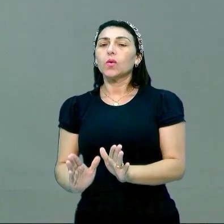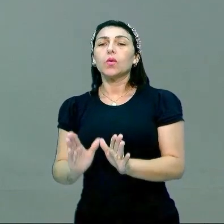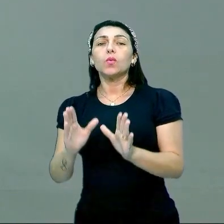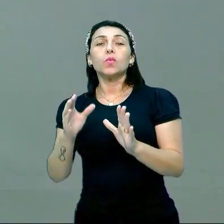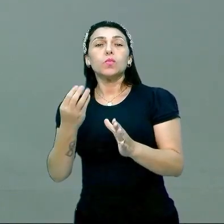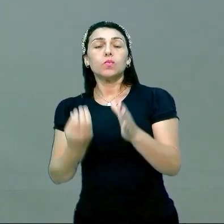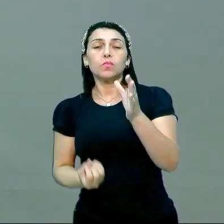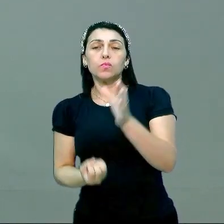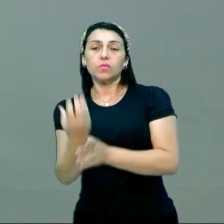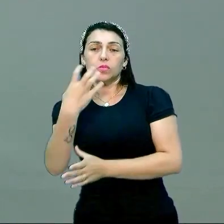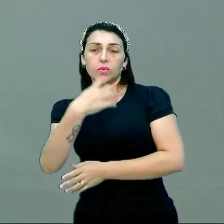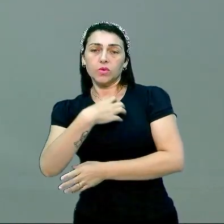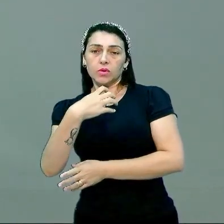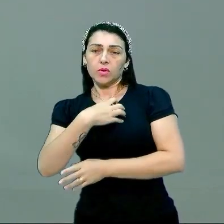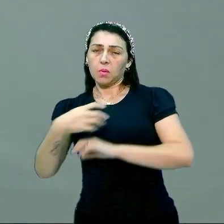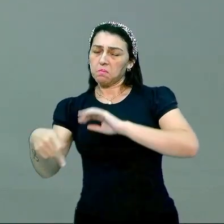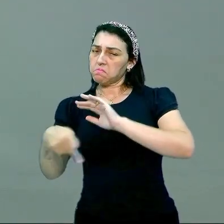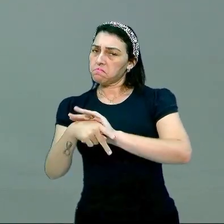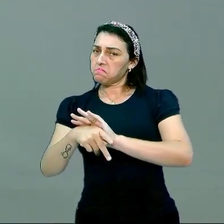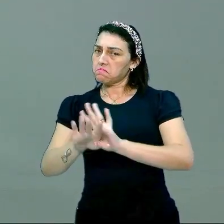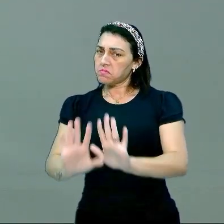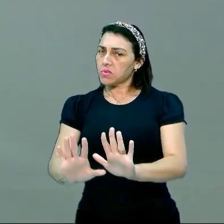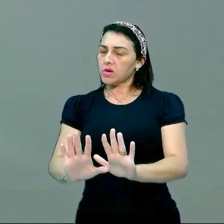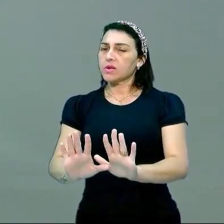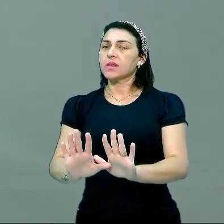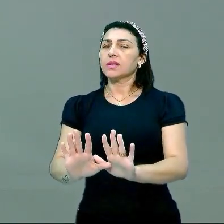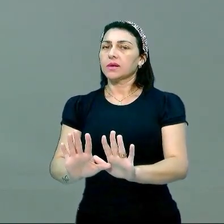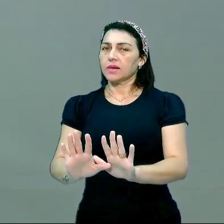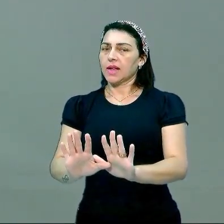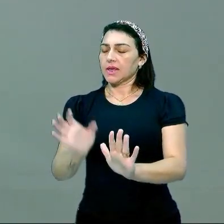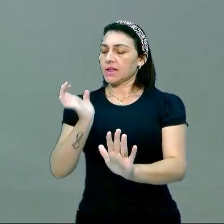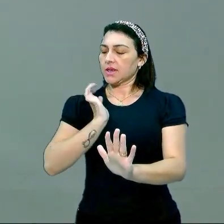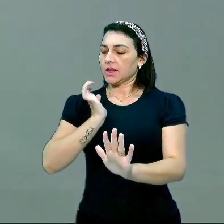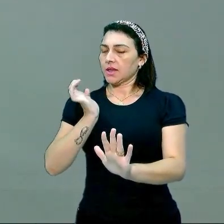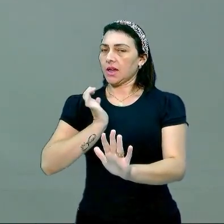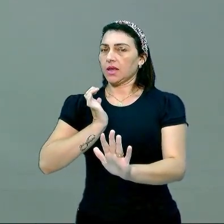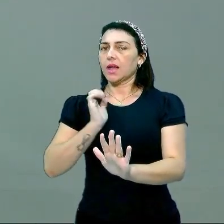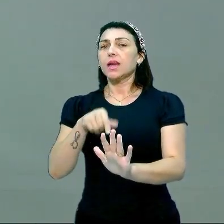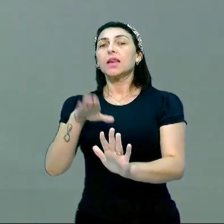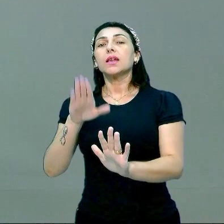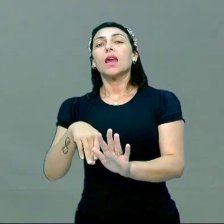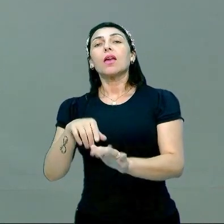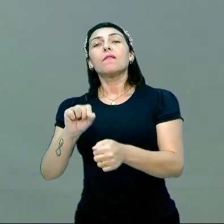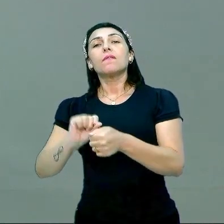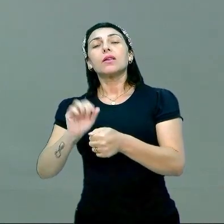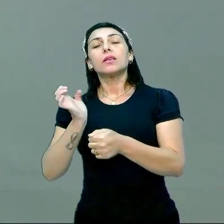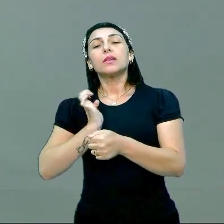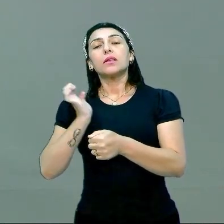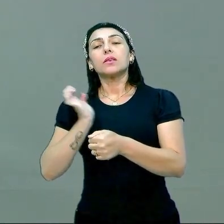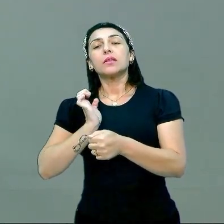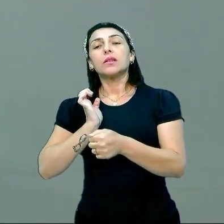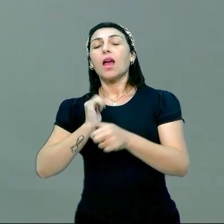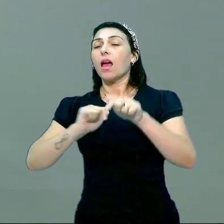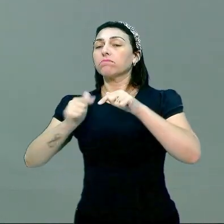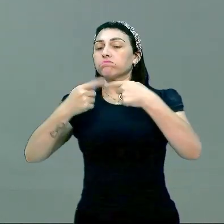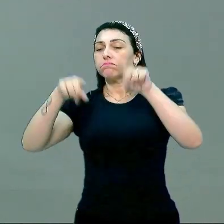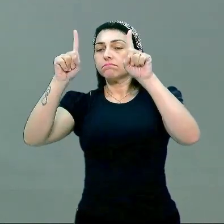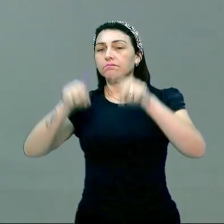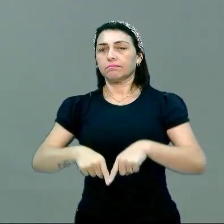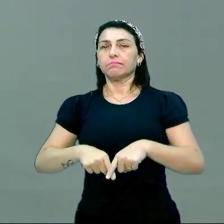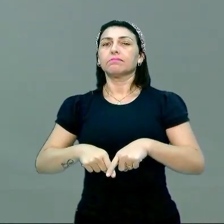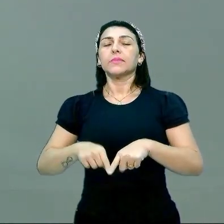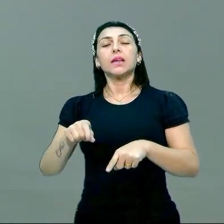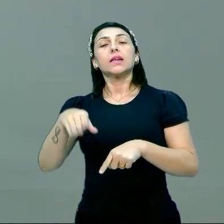um modo de produção, seja ele qual for, gera as riquezas. Quem gera as riquezas é o